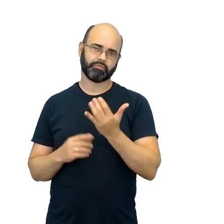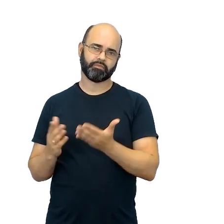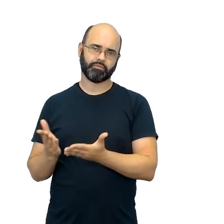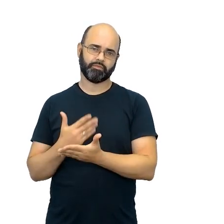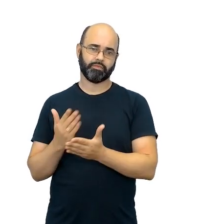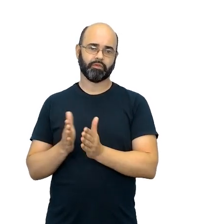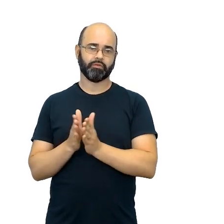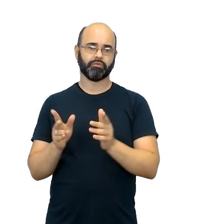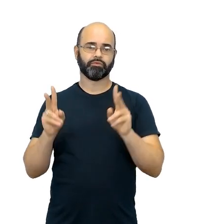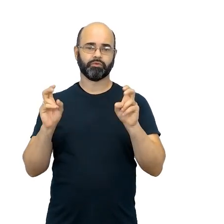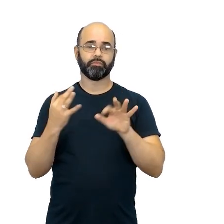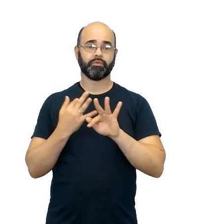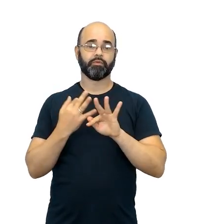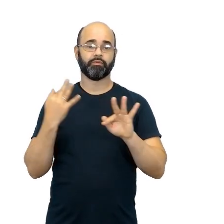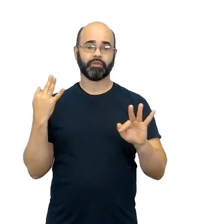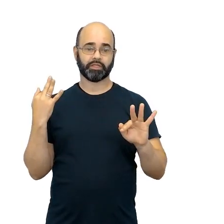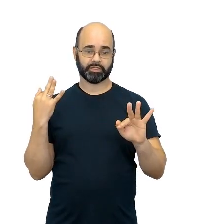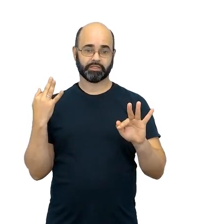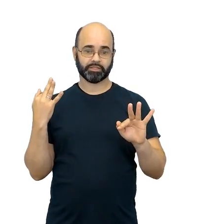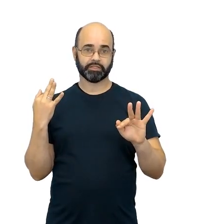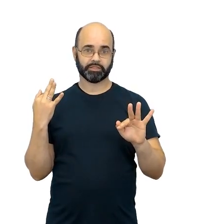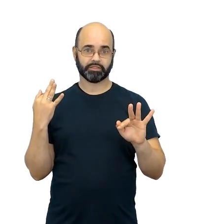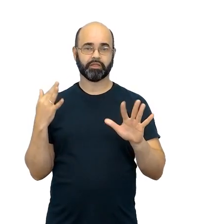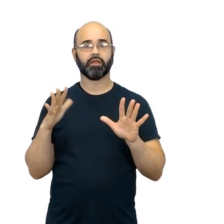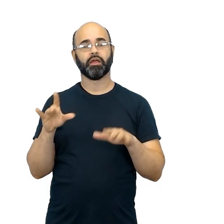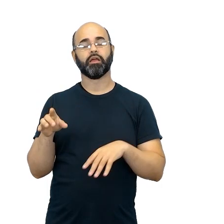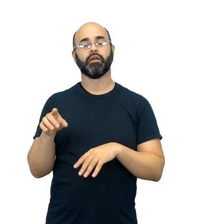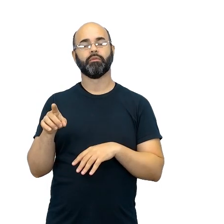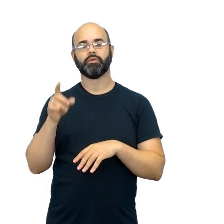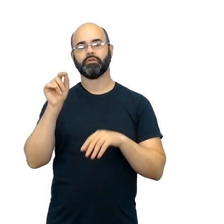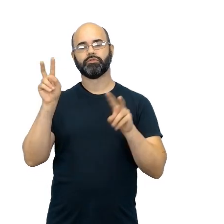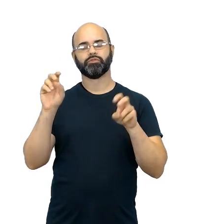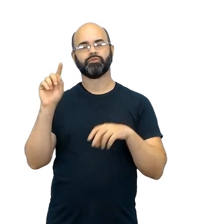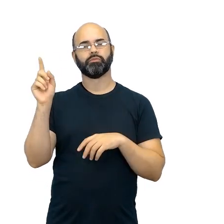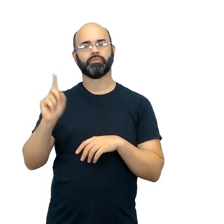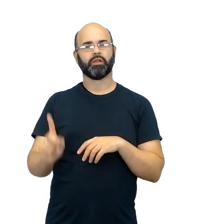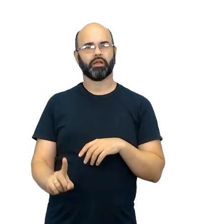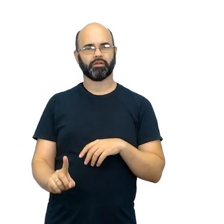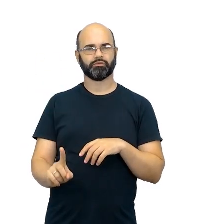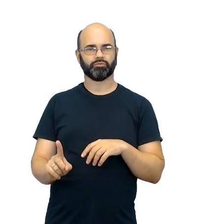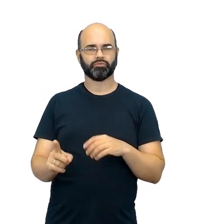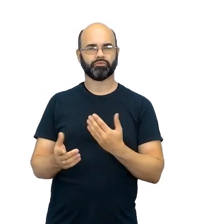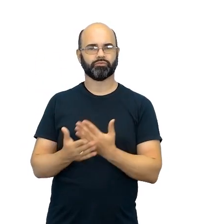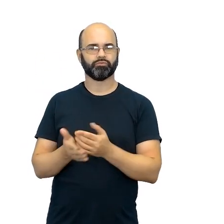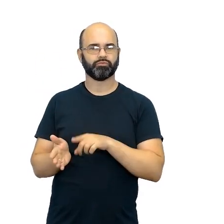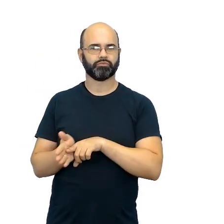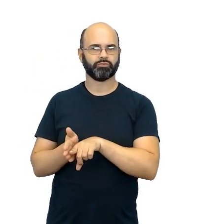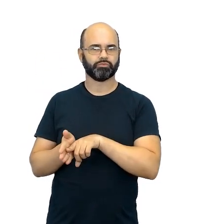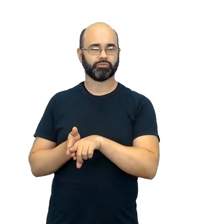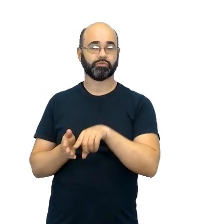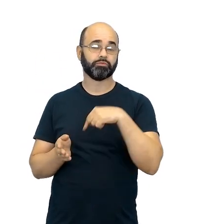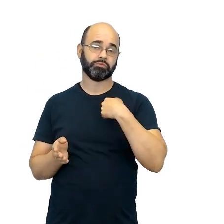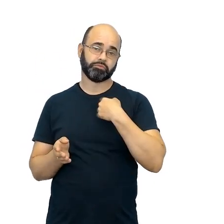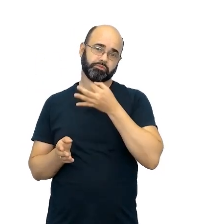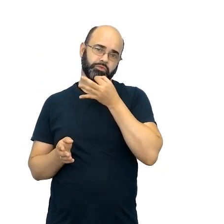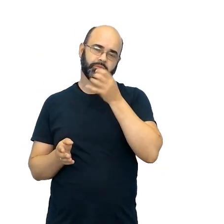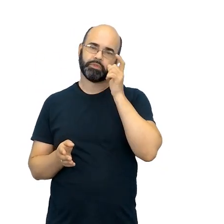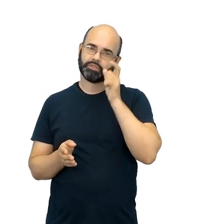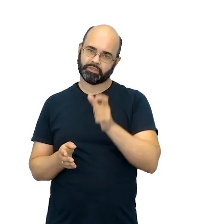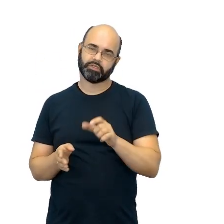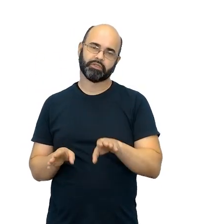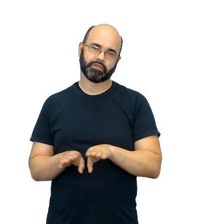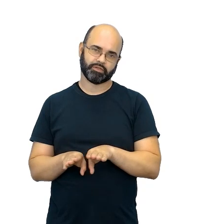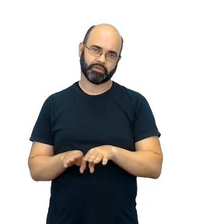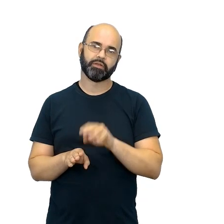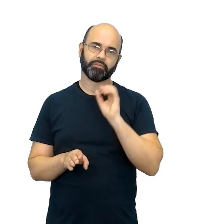raios, física das tempestades e dos raios. Estamos trabalhando em eletricidade e magnetismo, eu acho que é interessante também